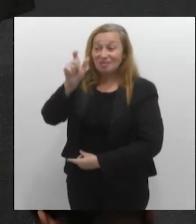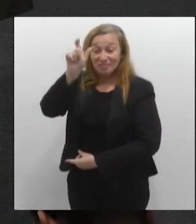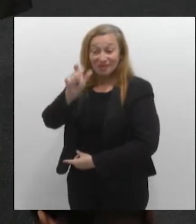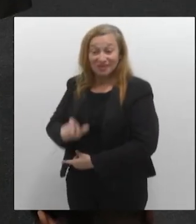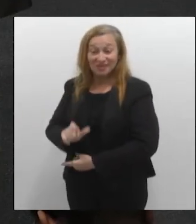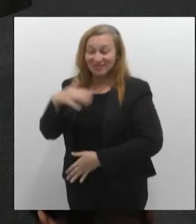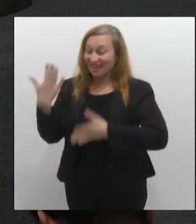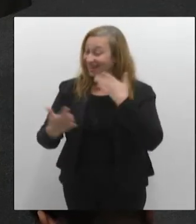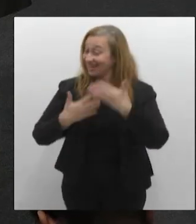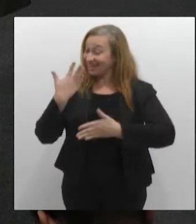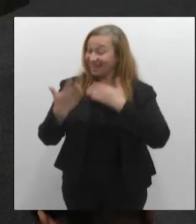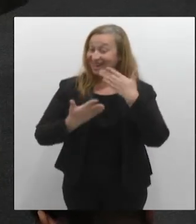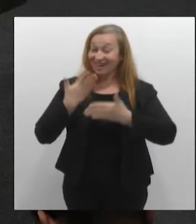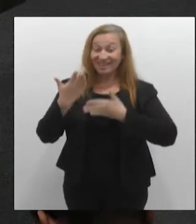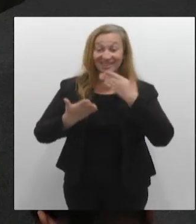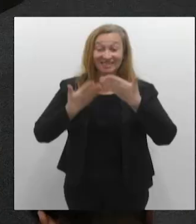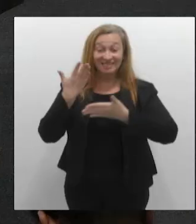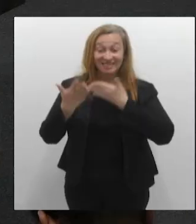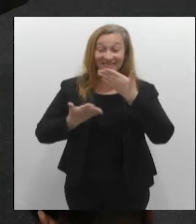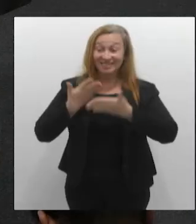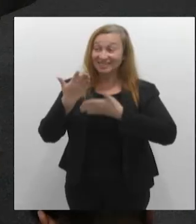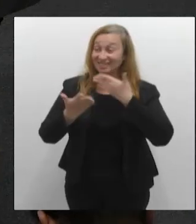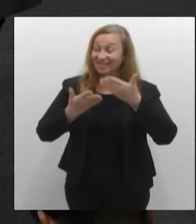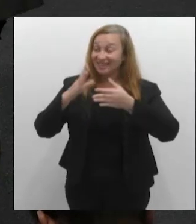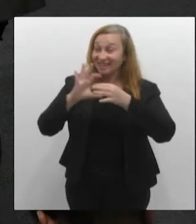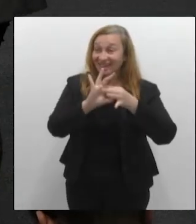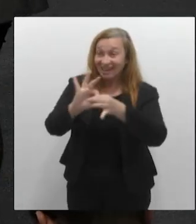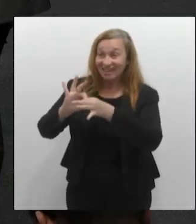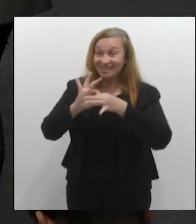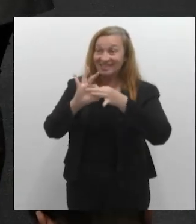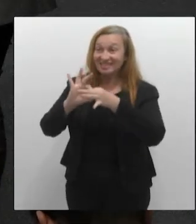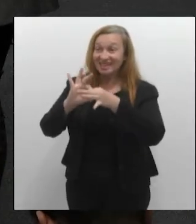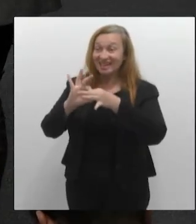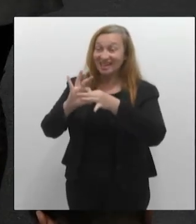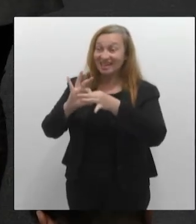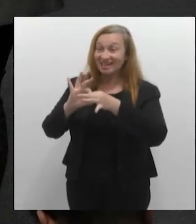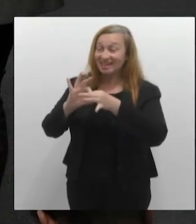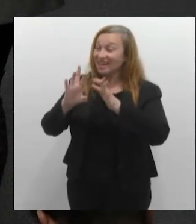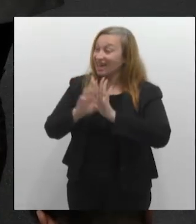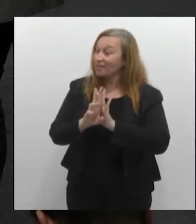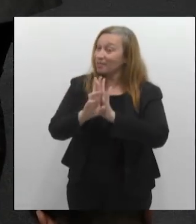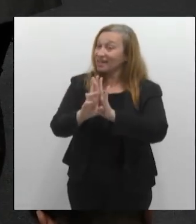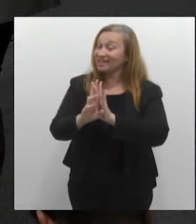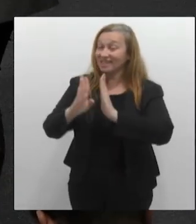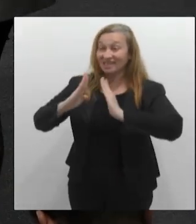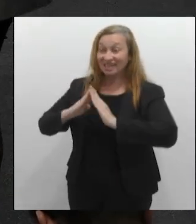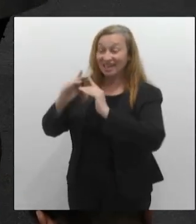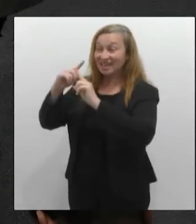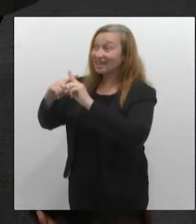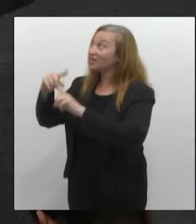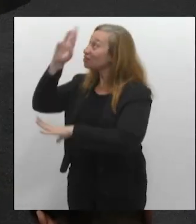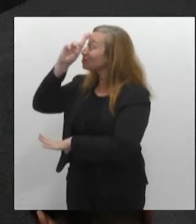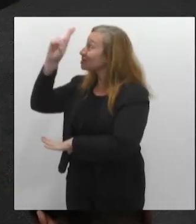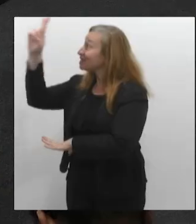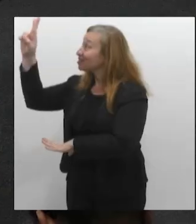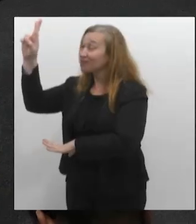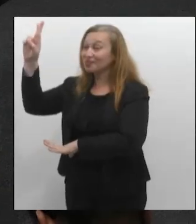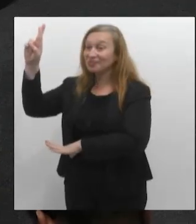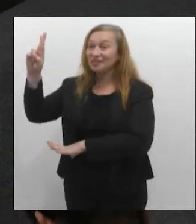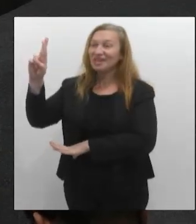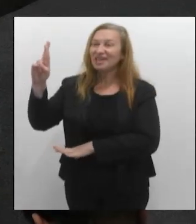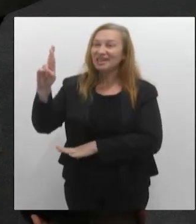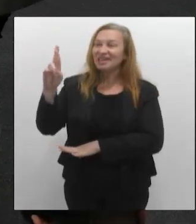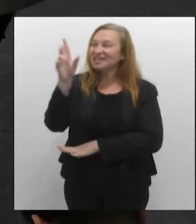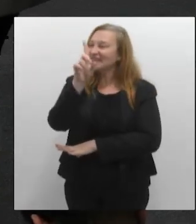de graça e unidade é a presença da Igreja do Senhor